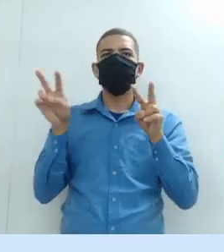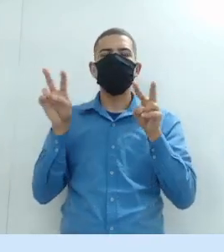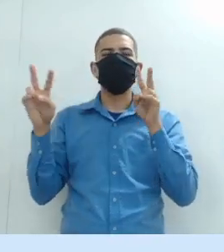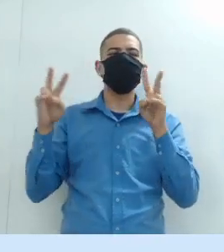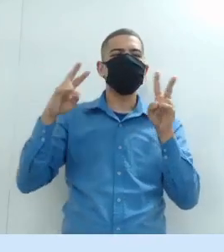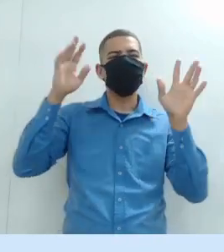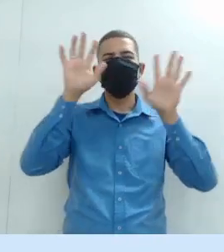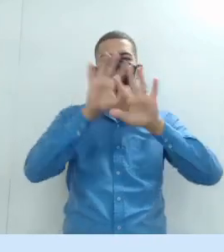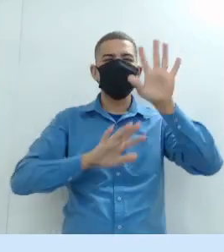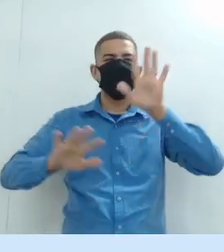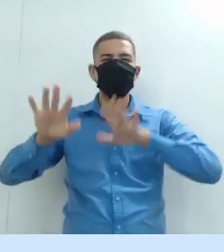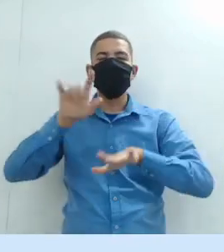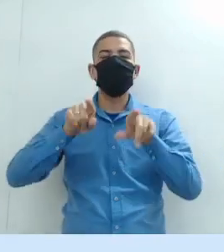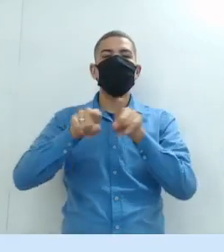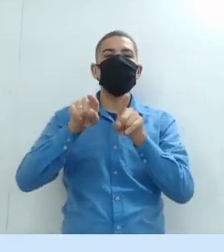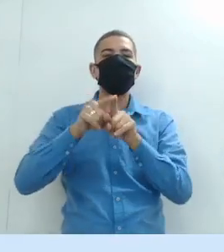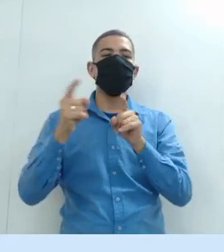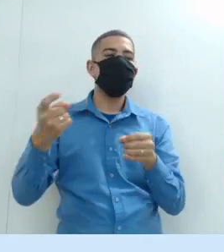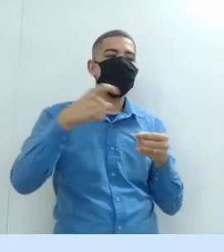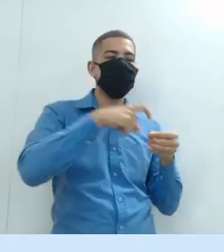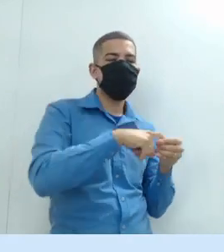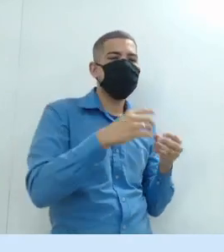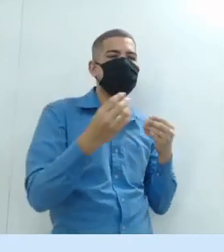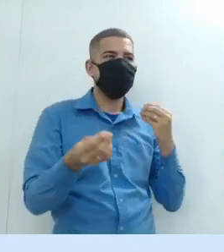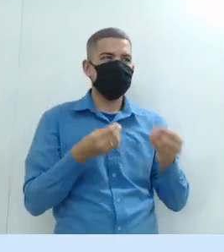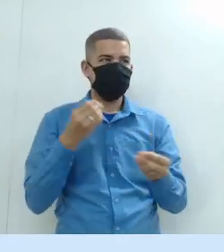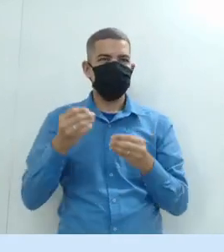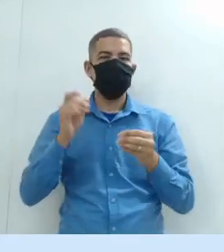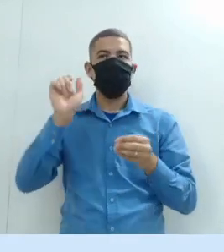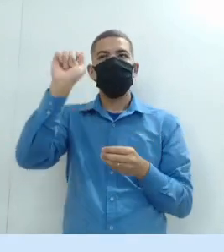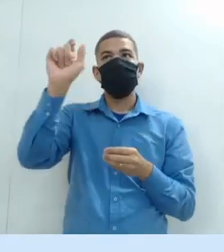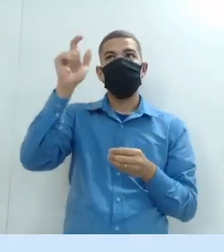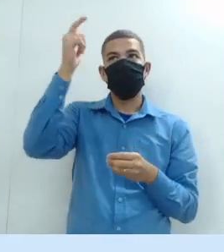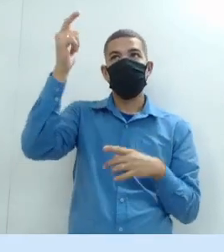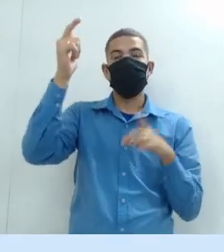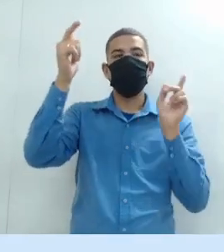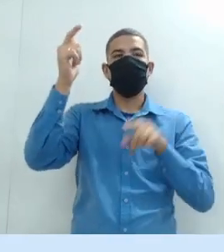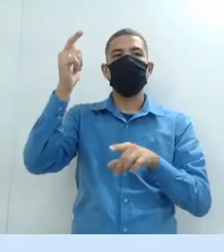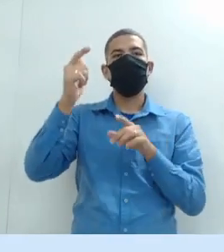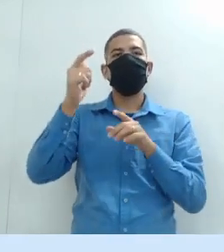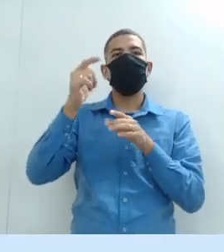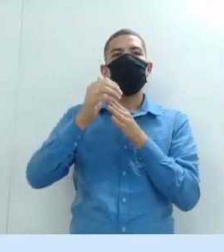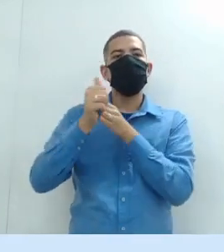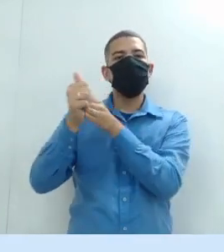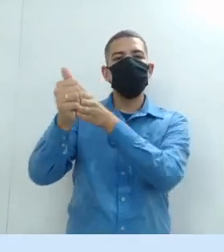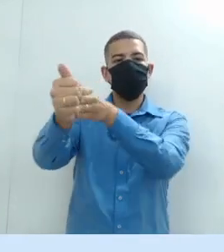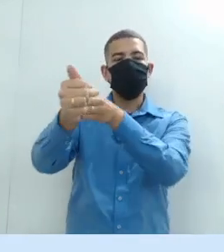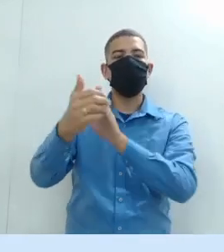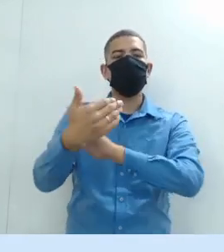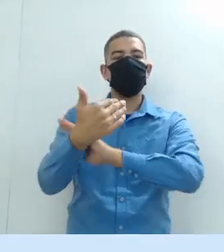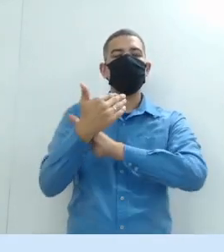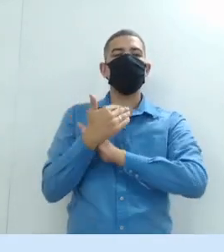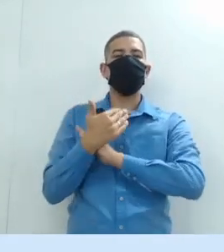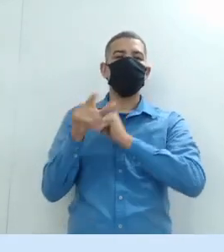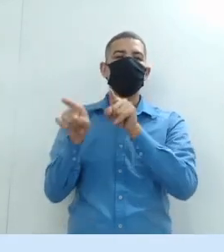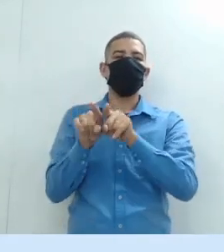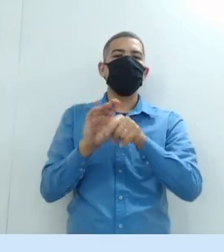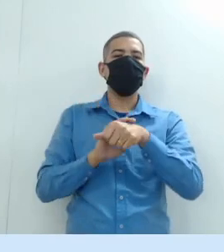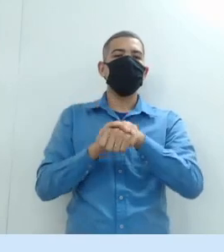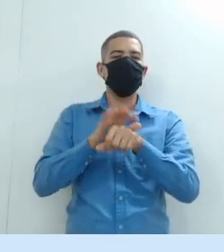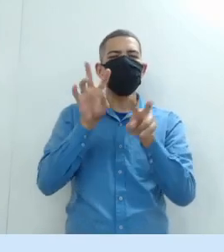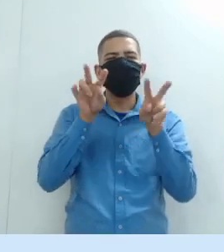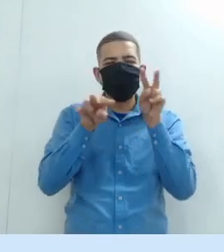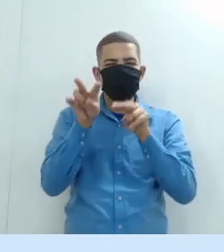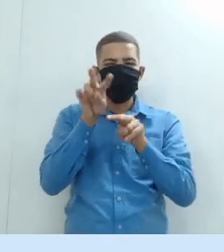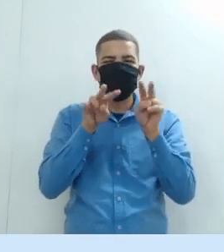não só da localidade, né? Porque o sol era um guia para ele, mas ele também perdia a capacidade de enxergar muito